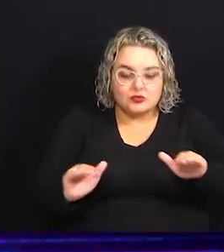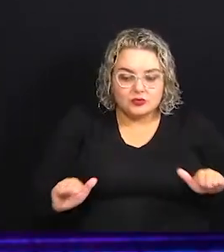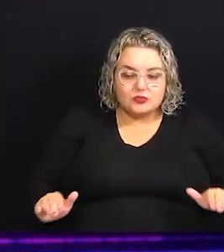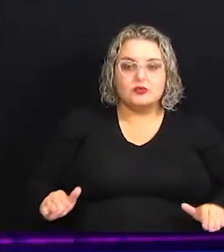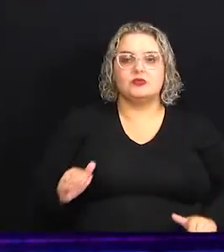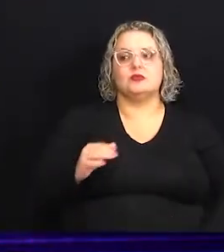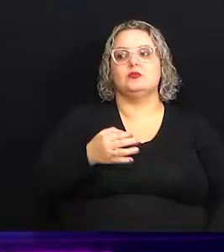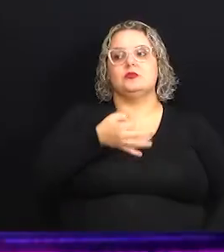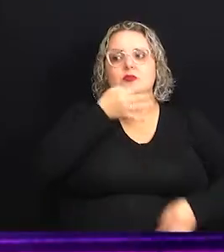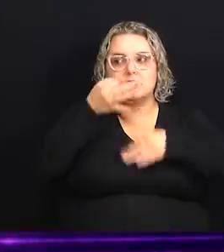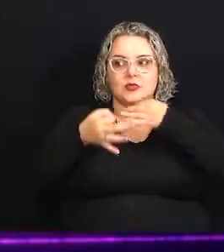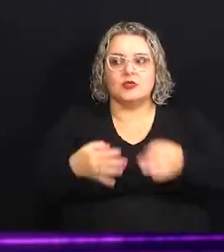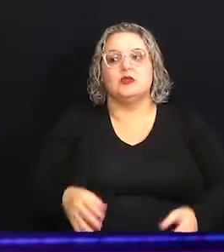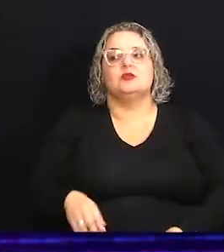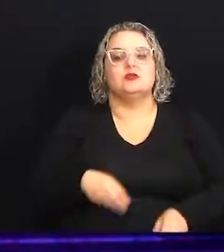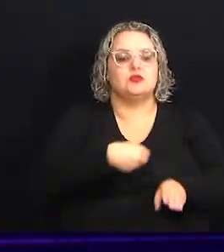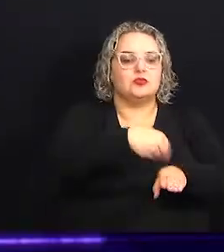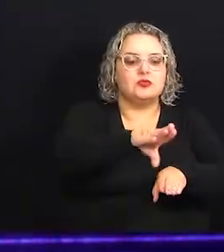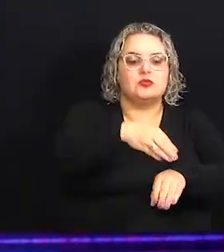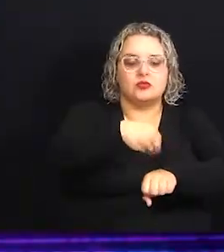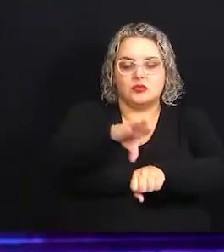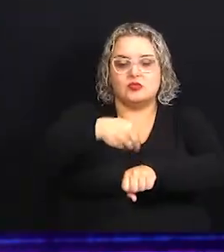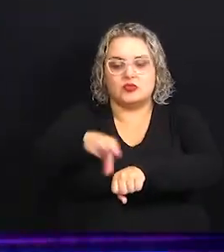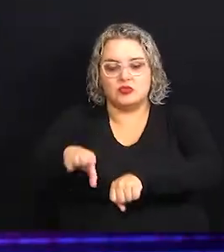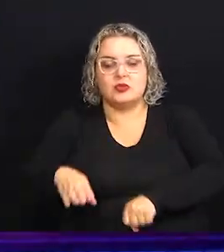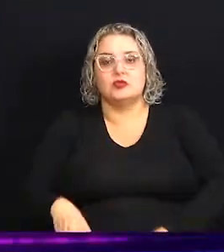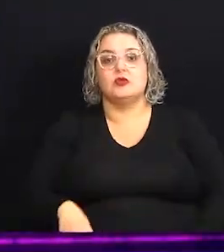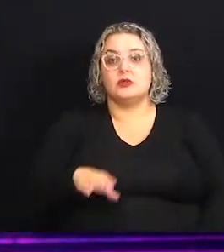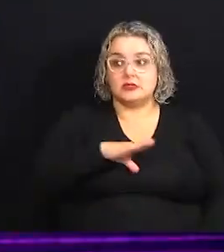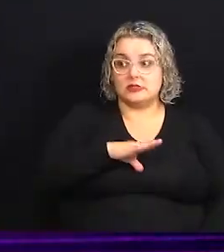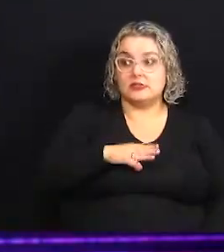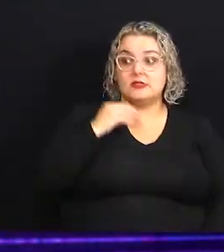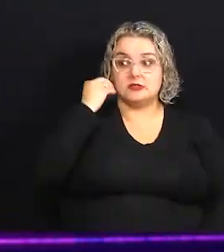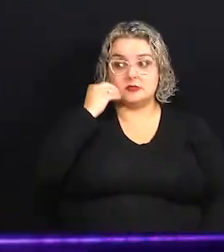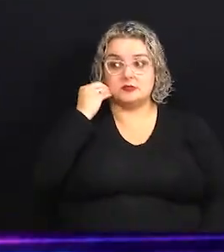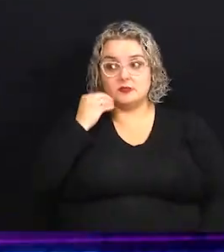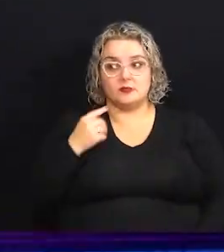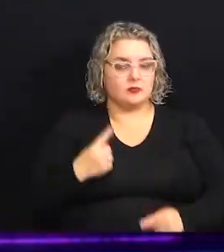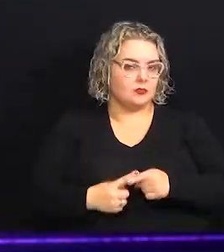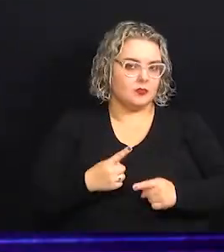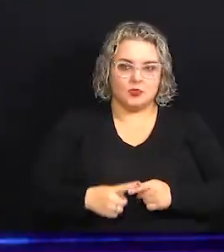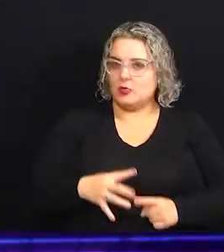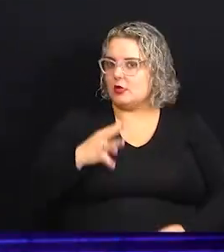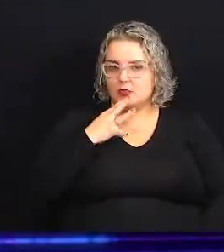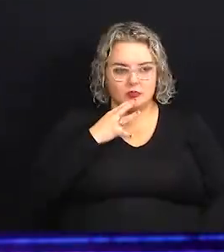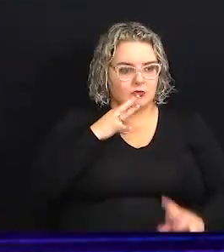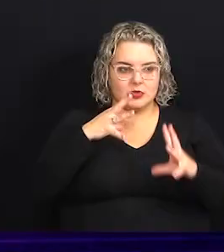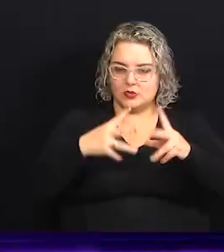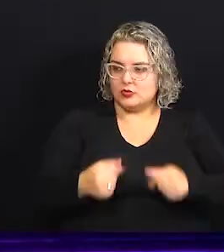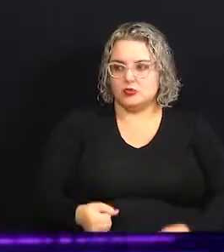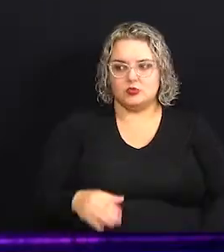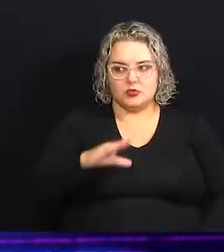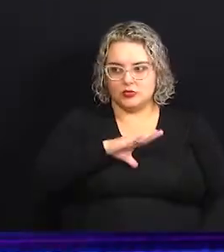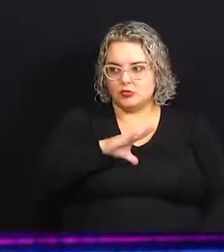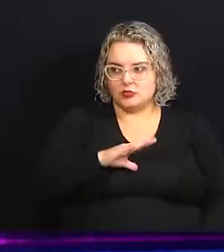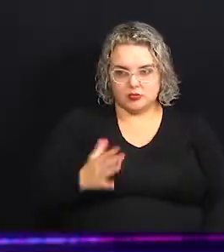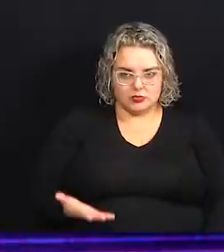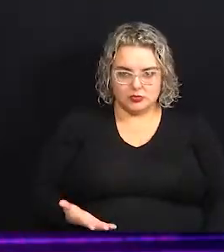mandaram sugestões de cidades e experiências, porque assim, eu também não conheço todas as cidades, né? Eu não